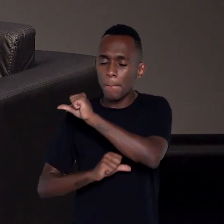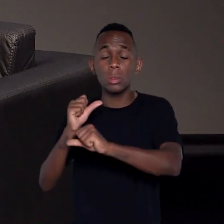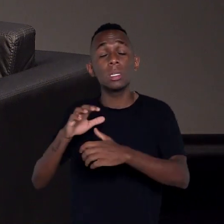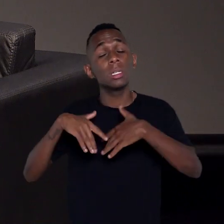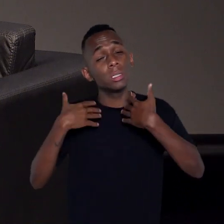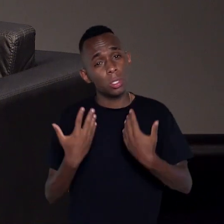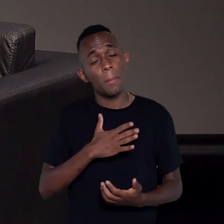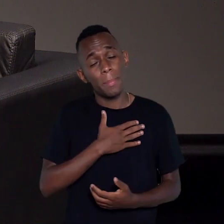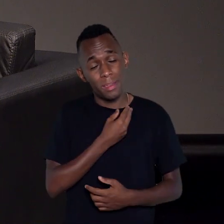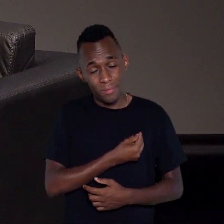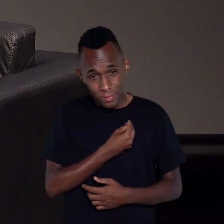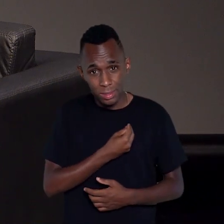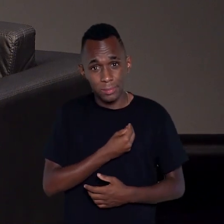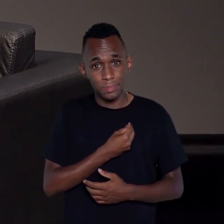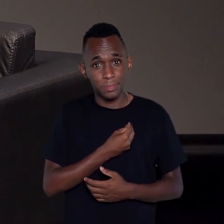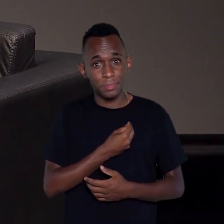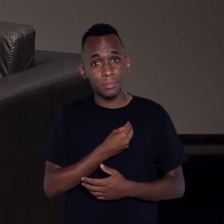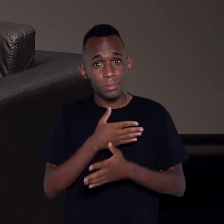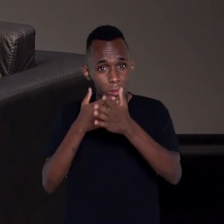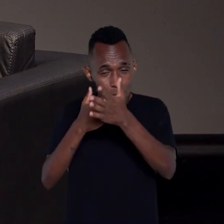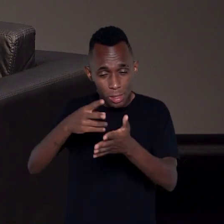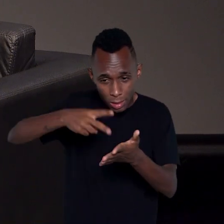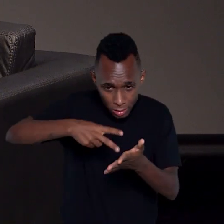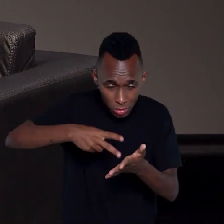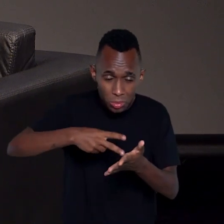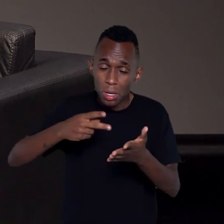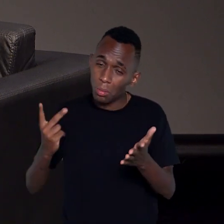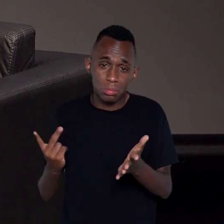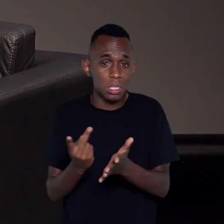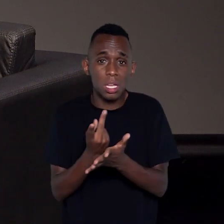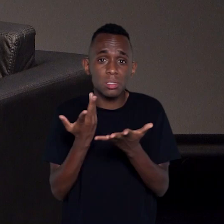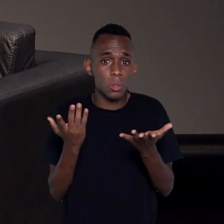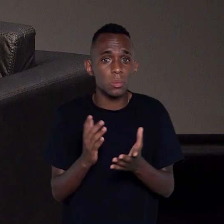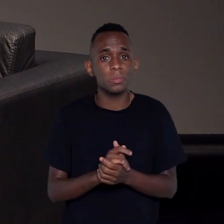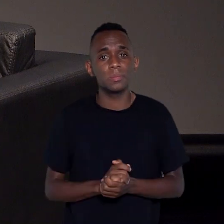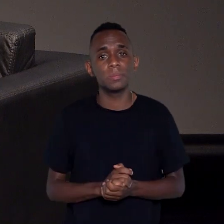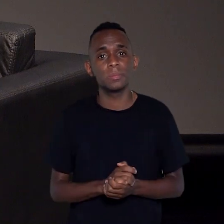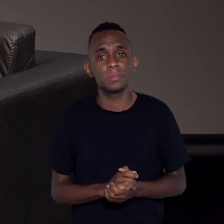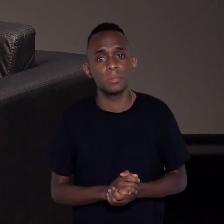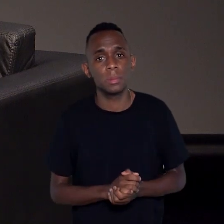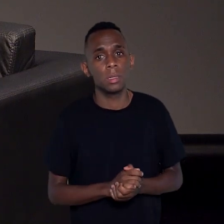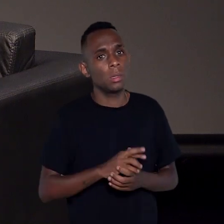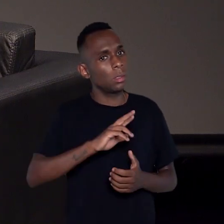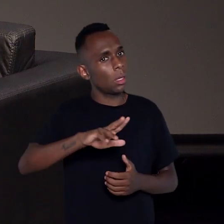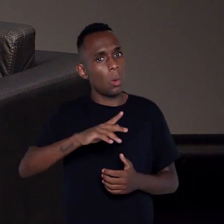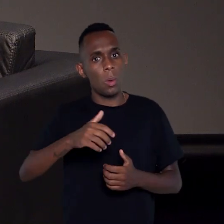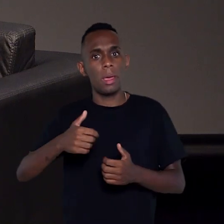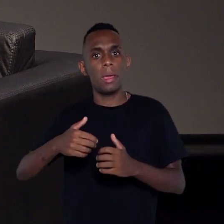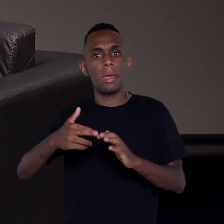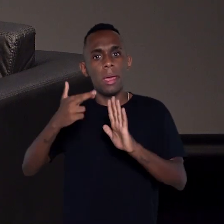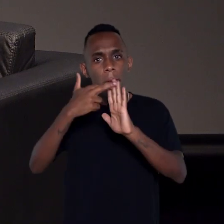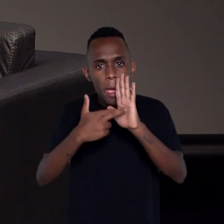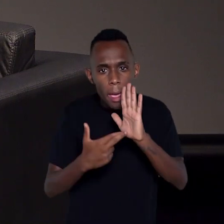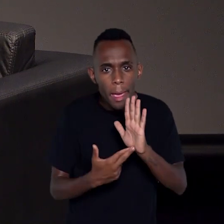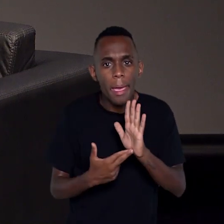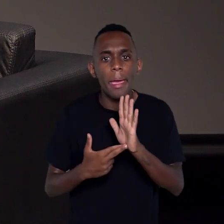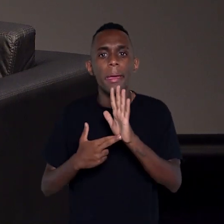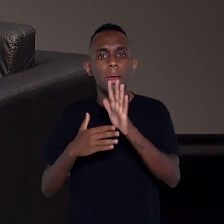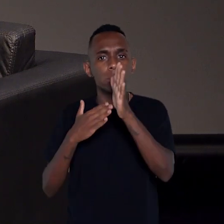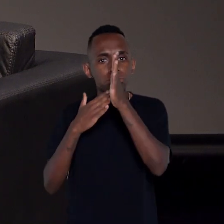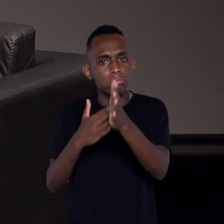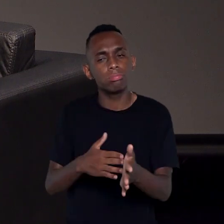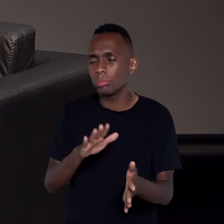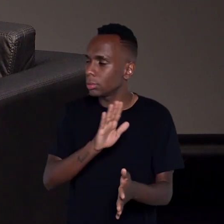minha vida como leitor aconteceu dessa maneira. Não foi de uma maneira orientada, ordenada, foi